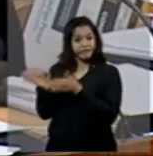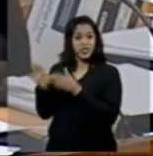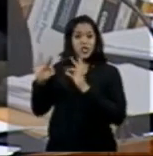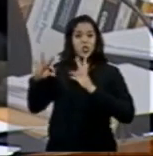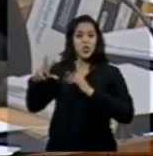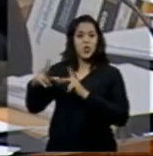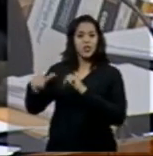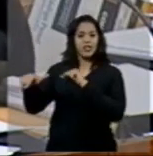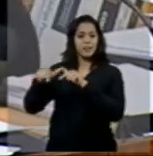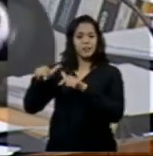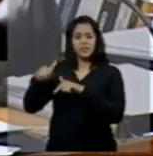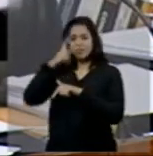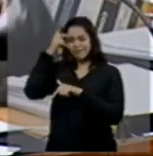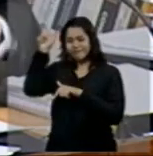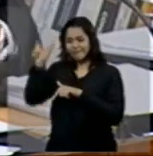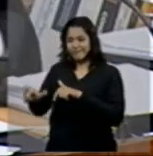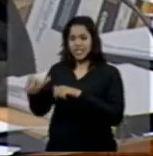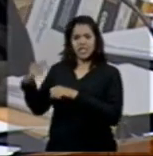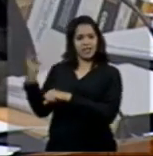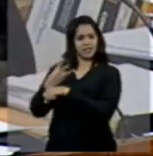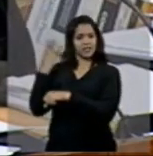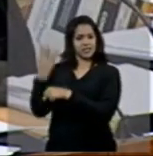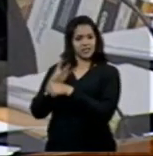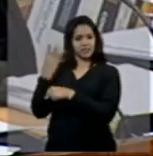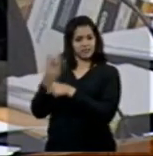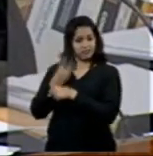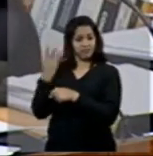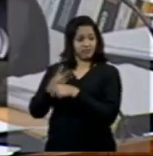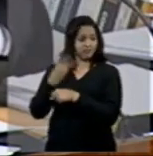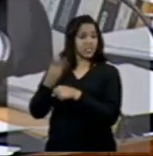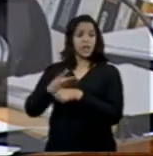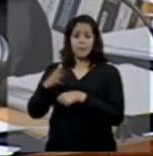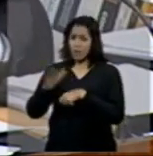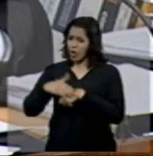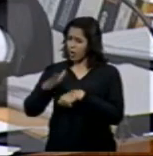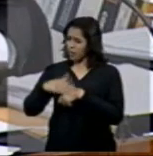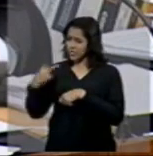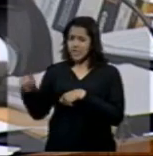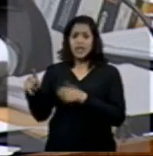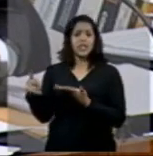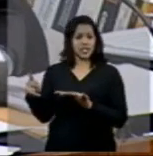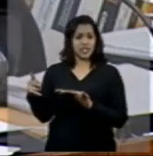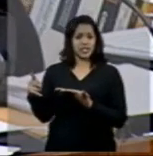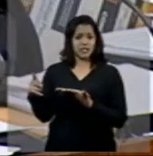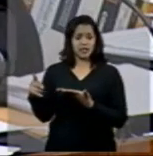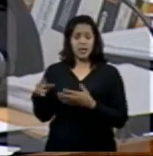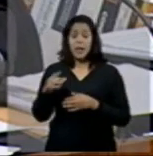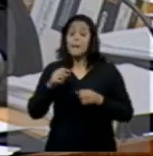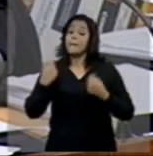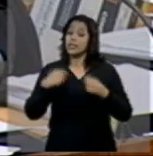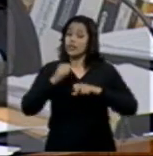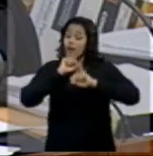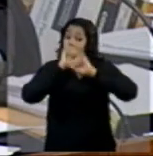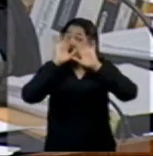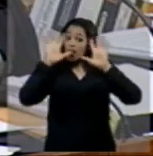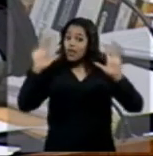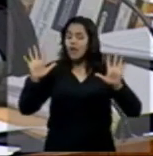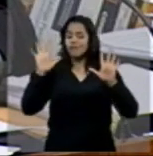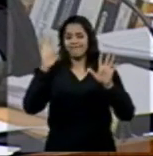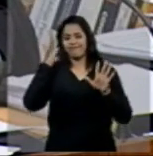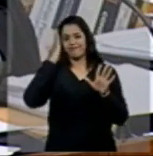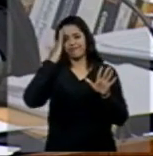ao terceirizado, dentro das suas características. E aqui, com a transparência de saber que